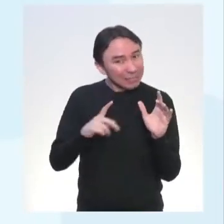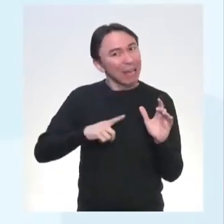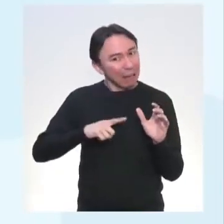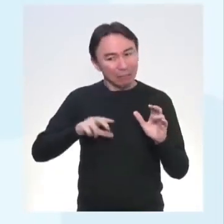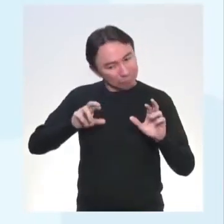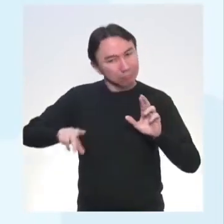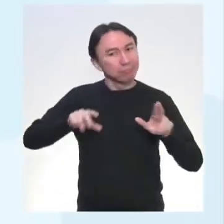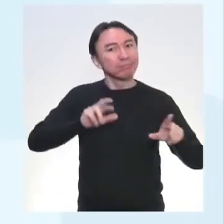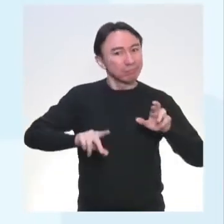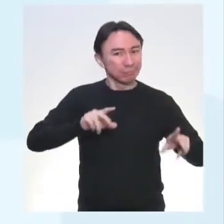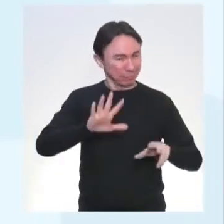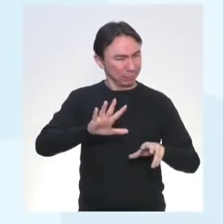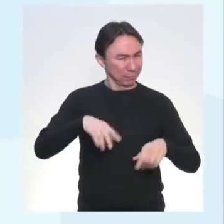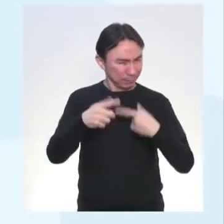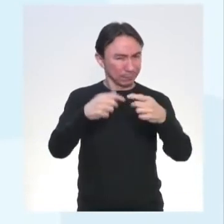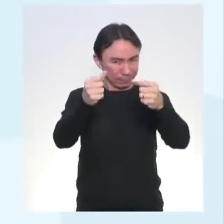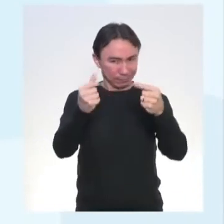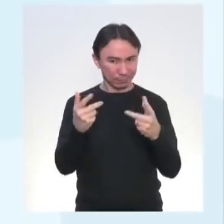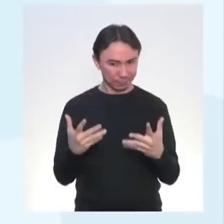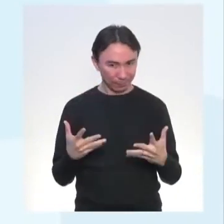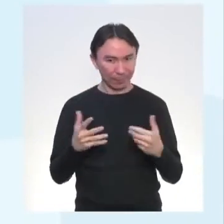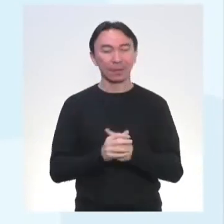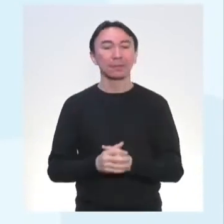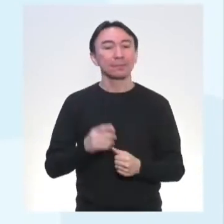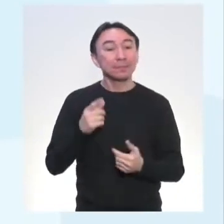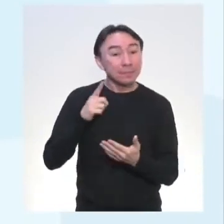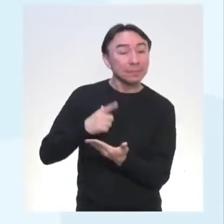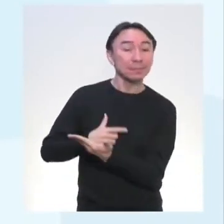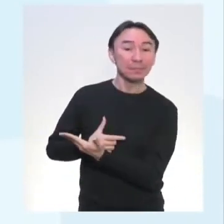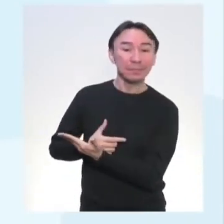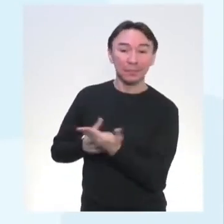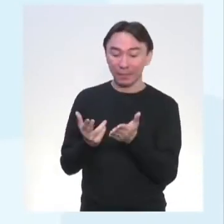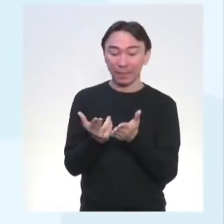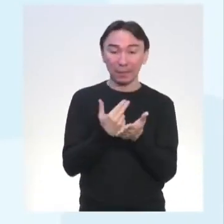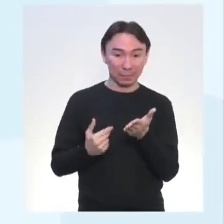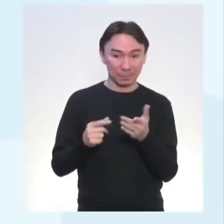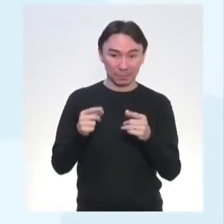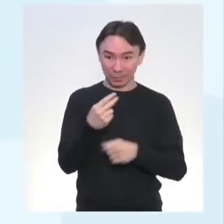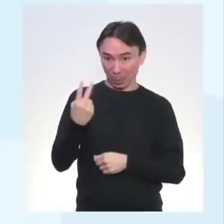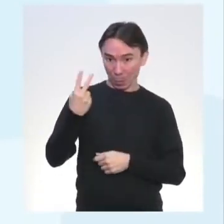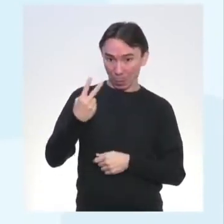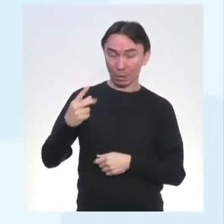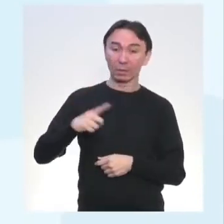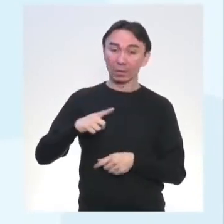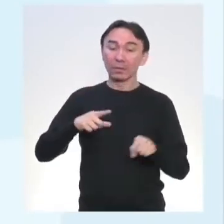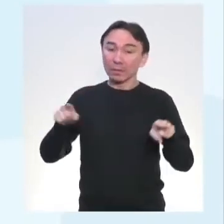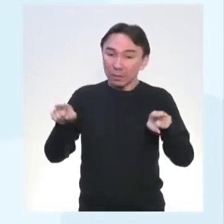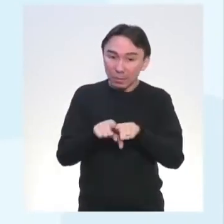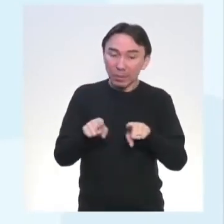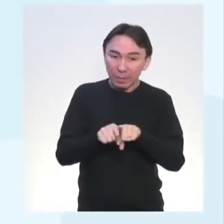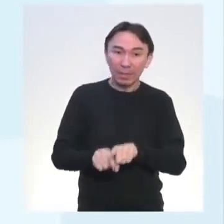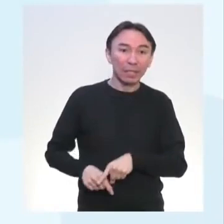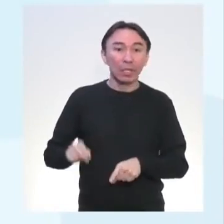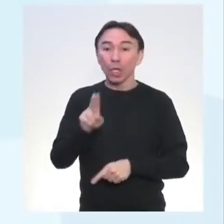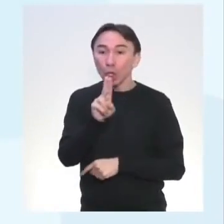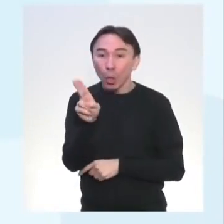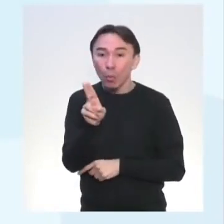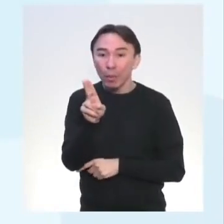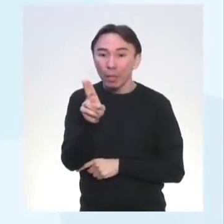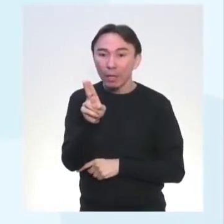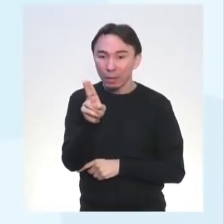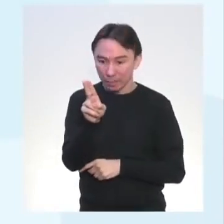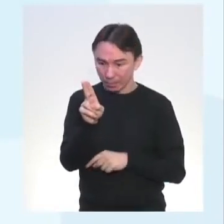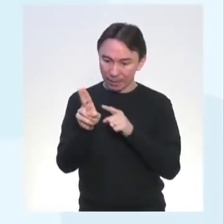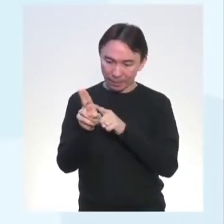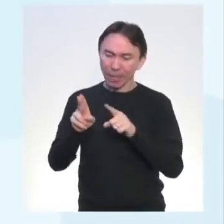Bom, para essa figura que apareceu aí, pessoal, eu também vou dar um nome para os cantinhos dela. Também vou usar letras. Só que eu